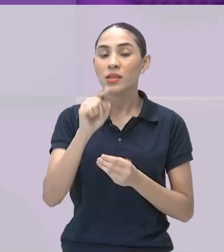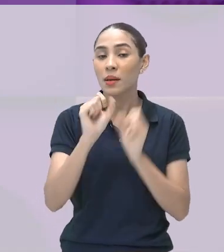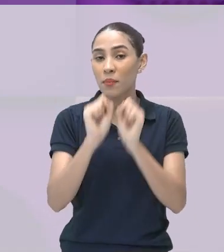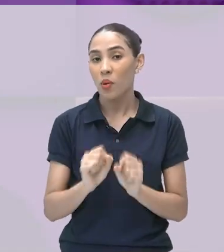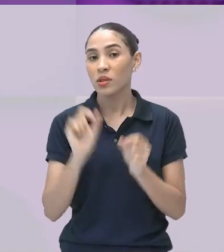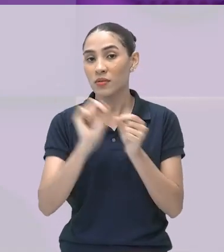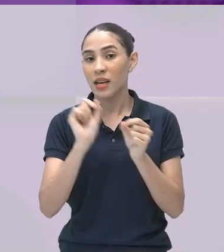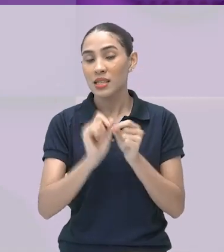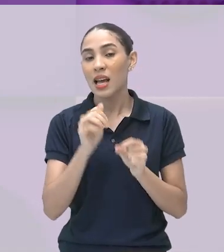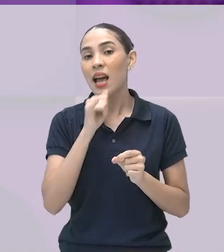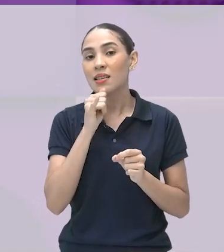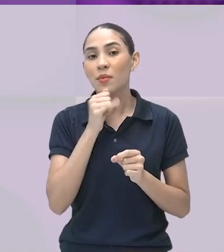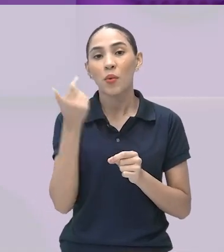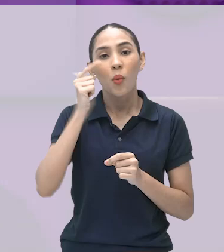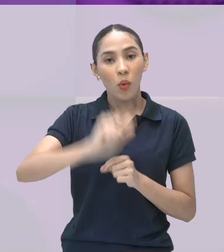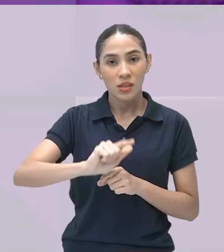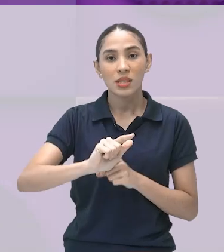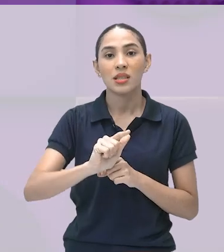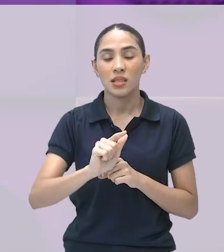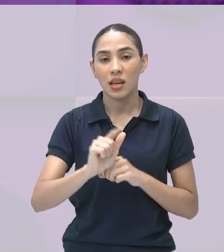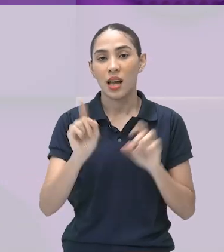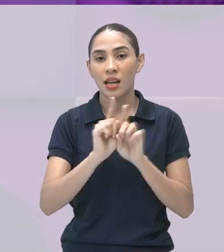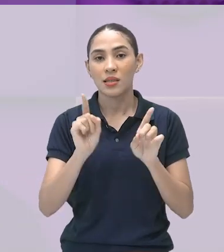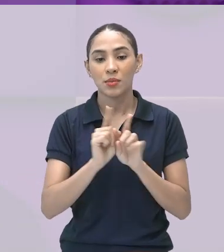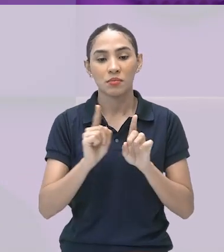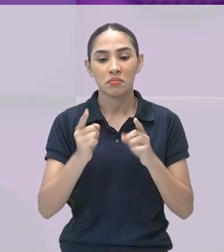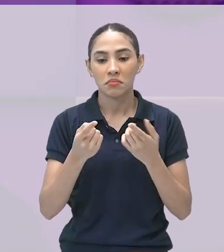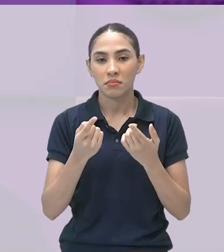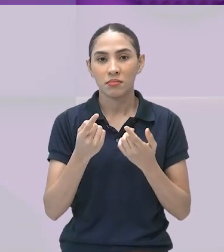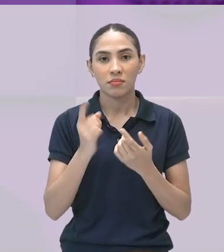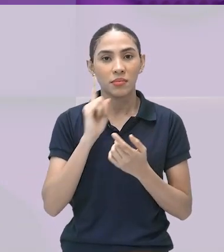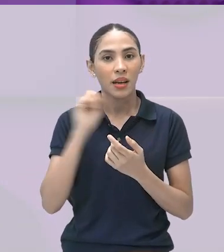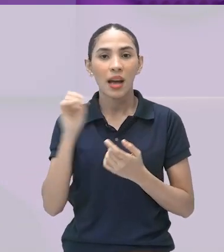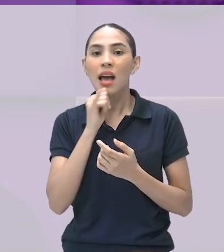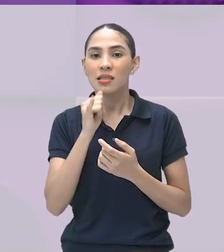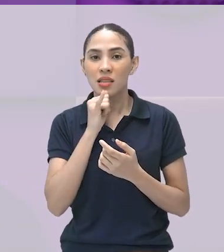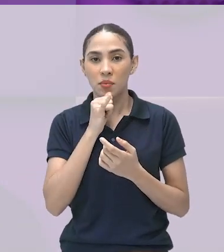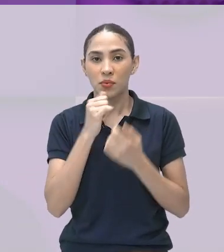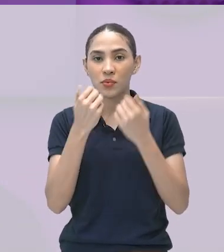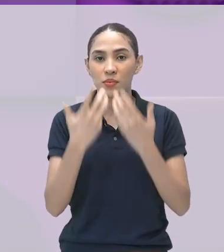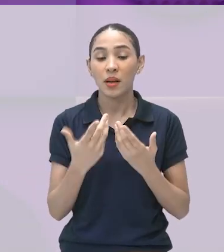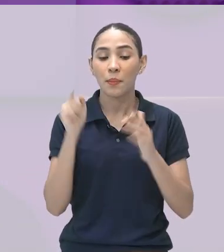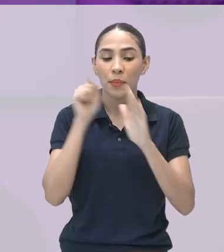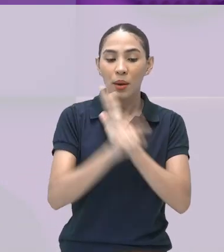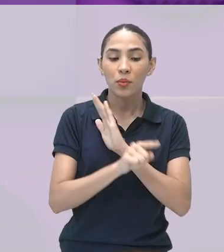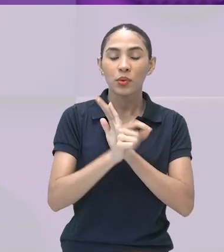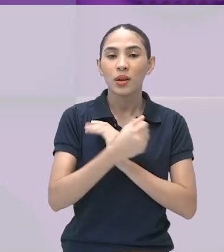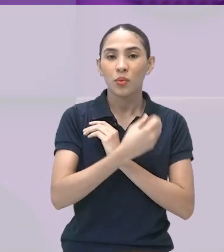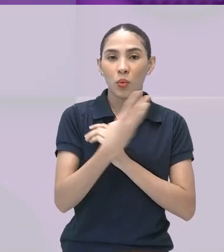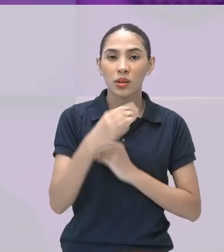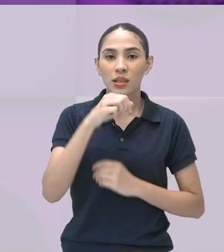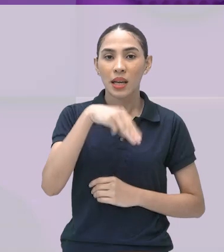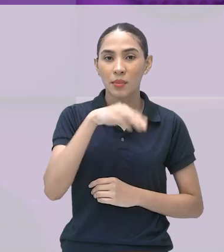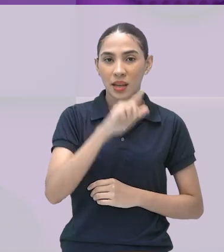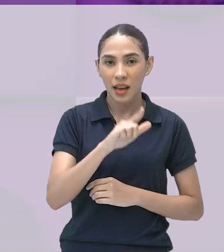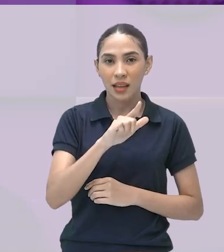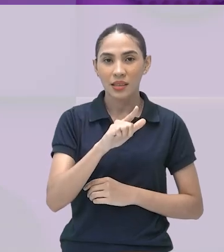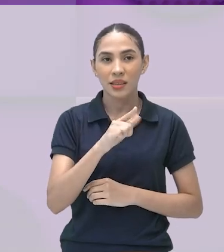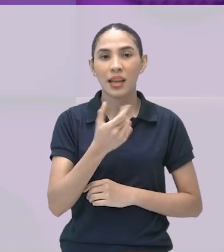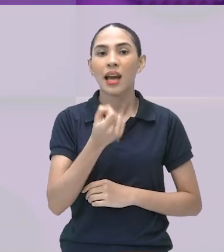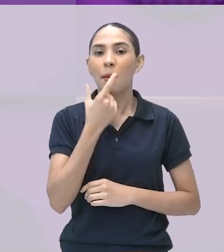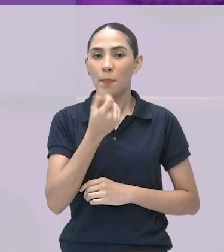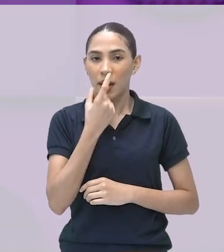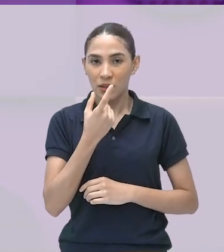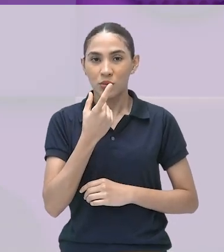pode fazer para resolver uma questão como essa, né? Que pergunta aí quantos ml de